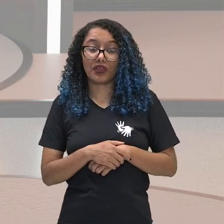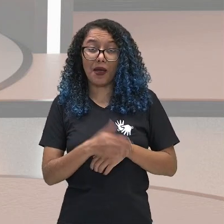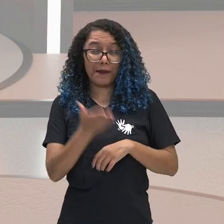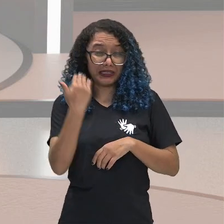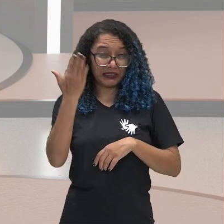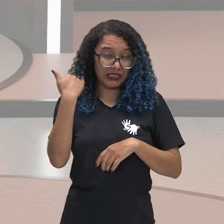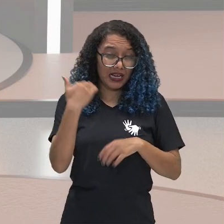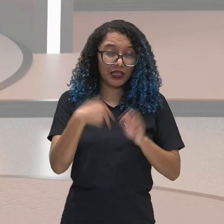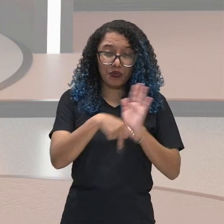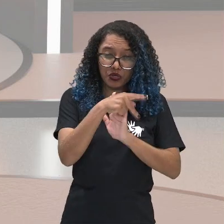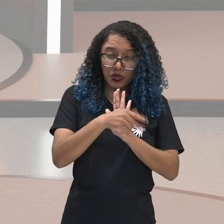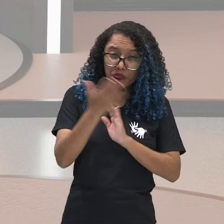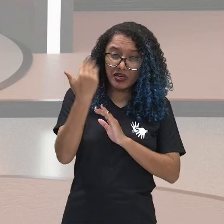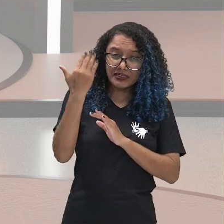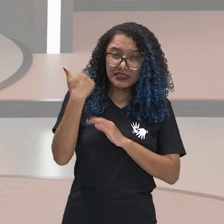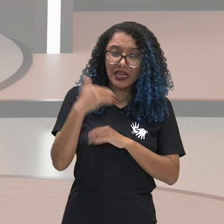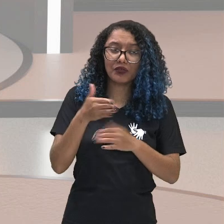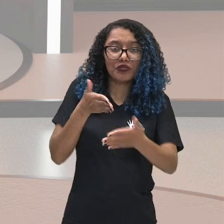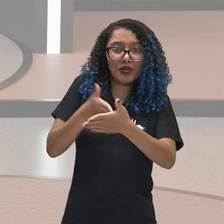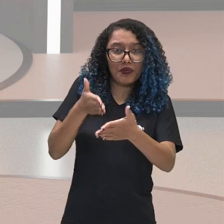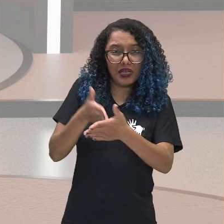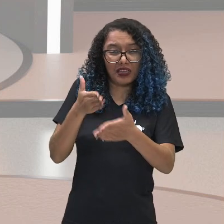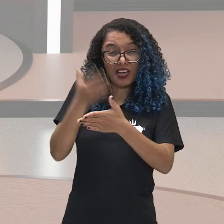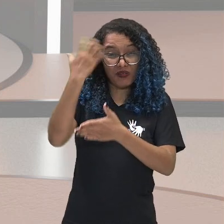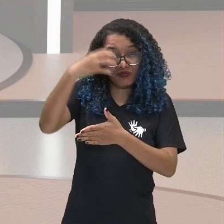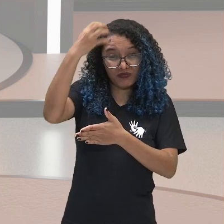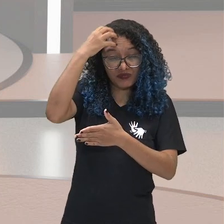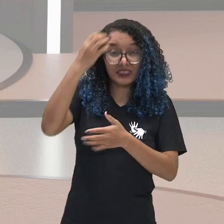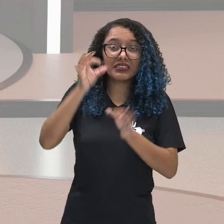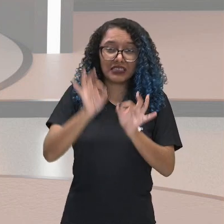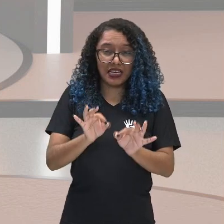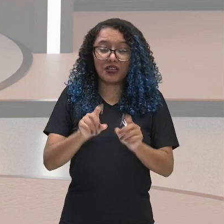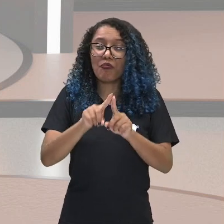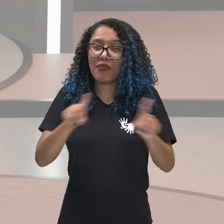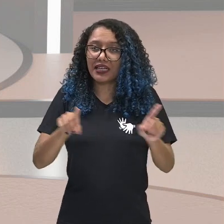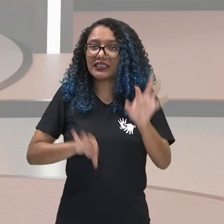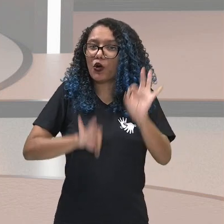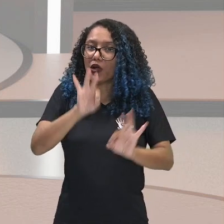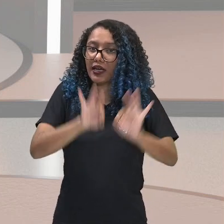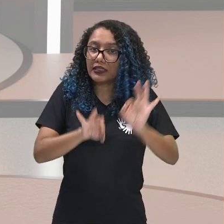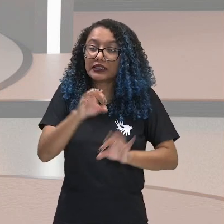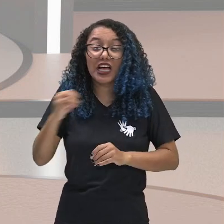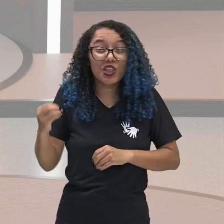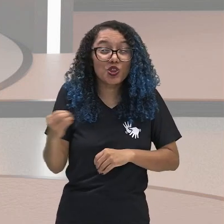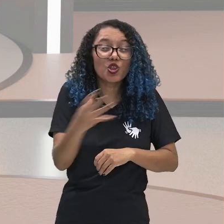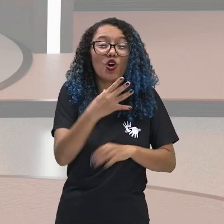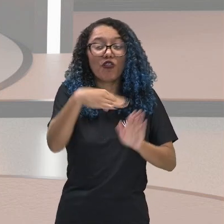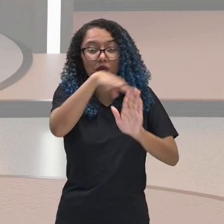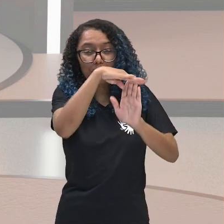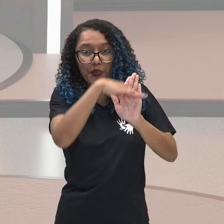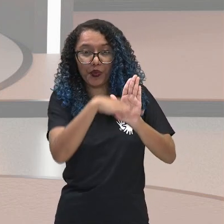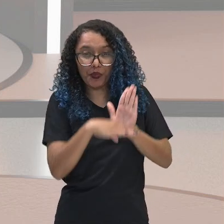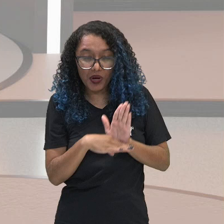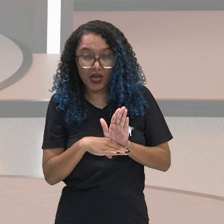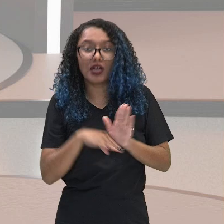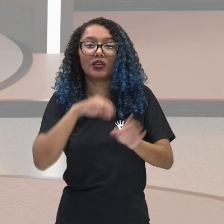vai, então, agora tentar e fazer uma nova Constituição, que é, então, a Constituição de